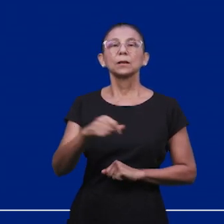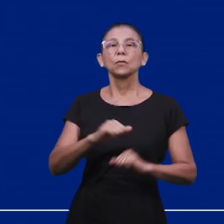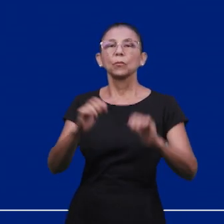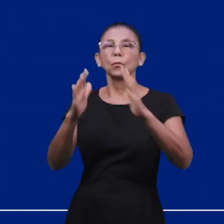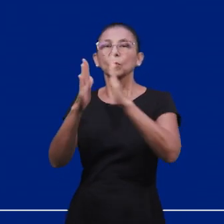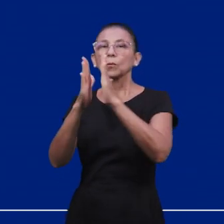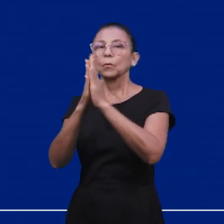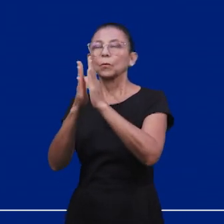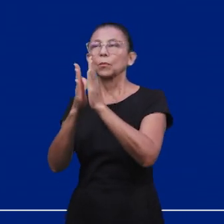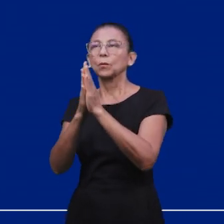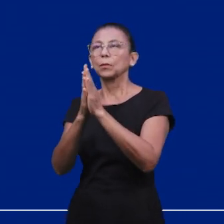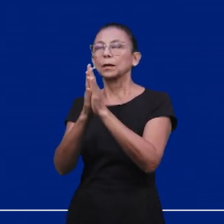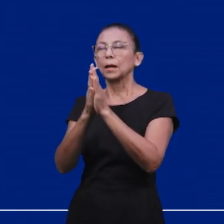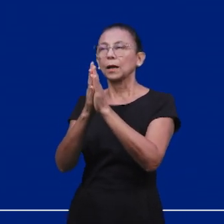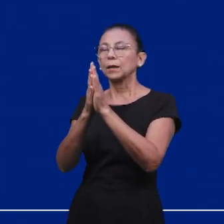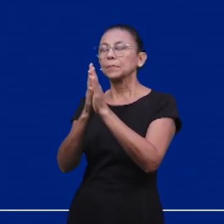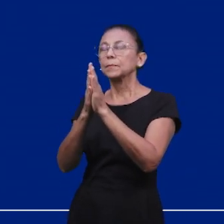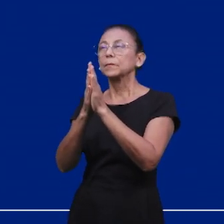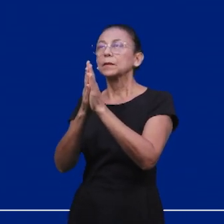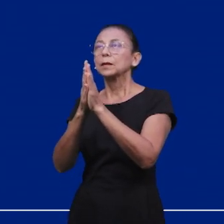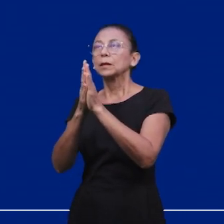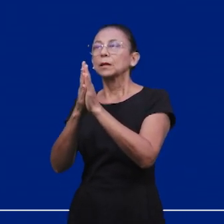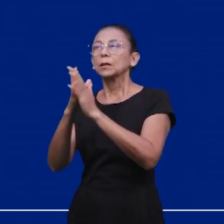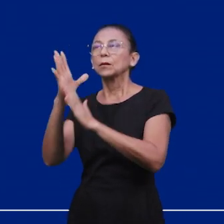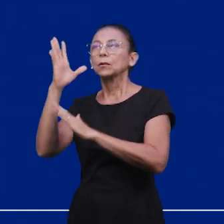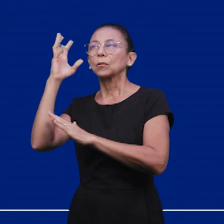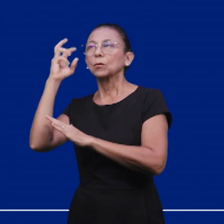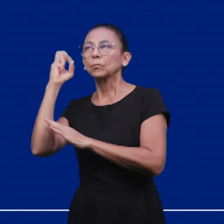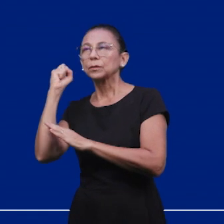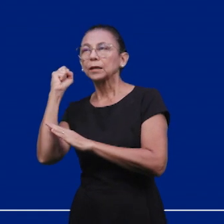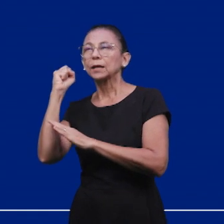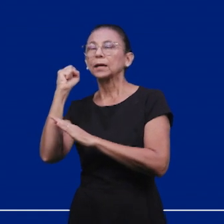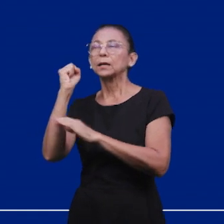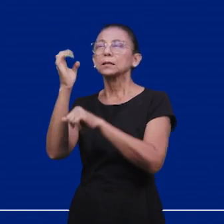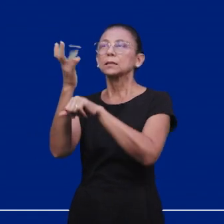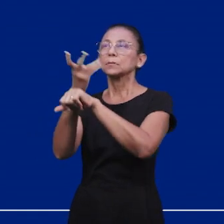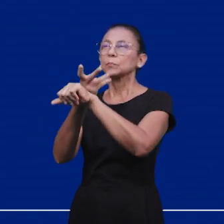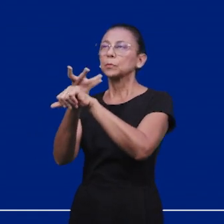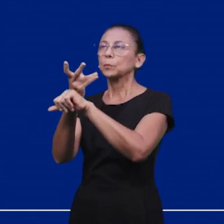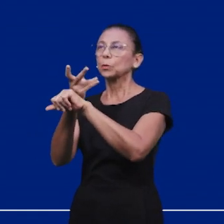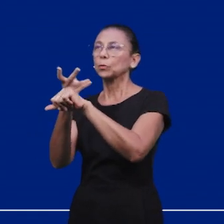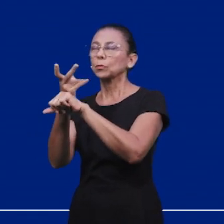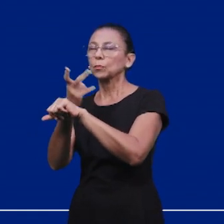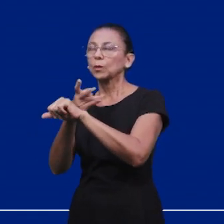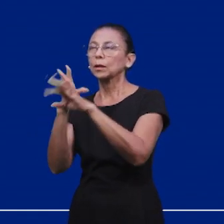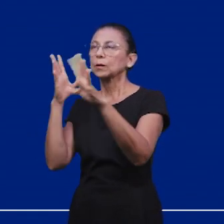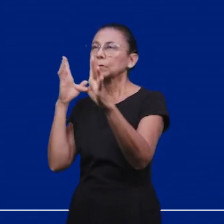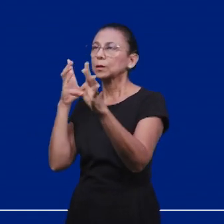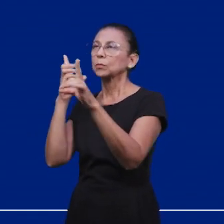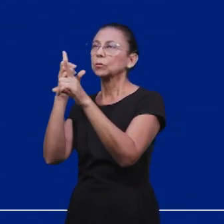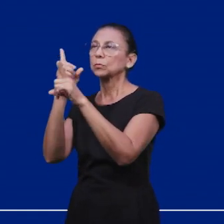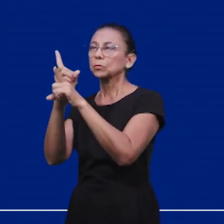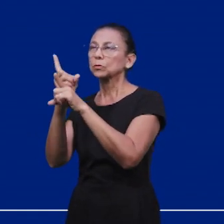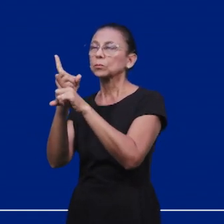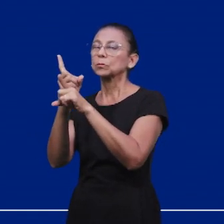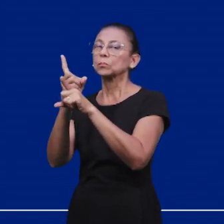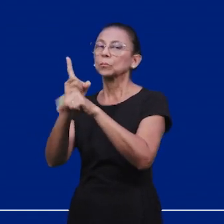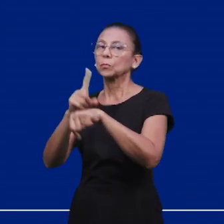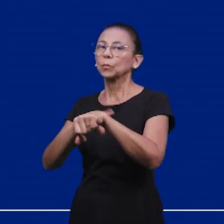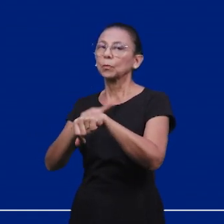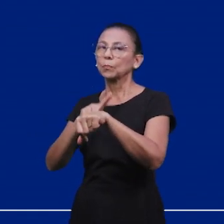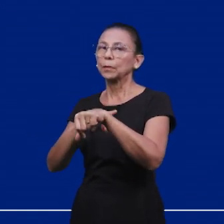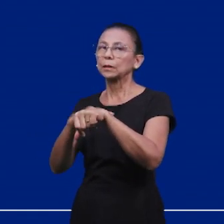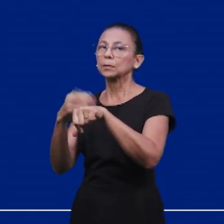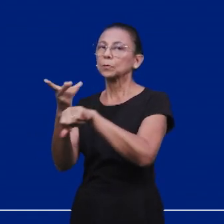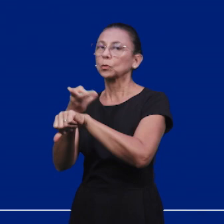e orareis a mim, e eu vos ouvirei, e buscar-me-eis e me achareis, quando me buscardes